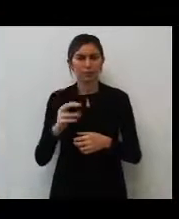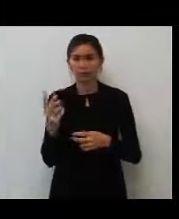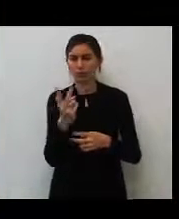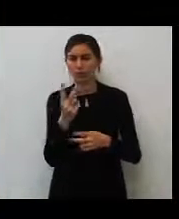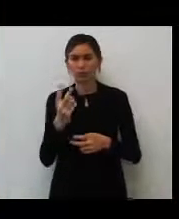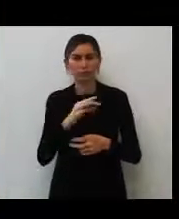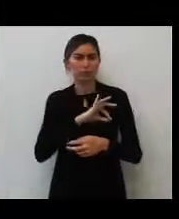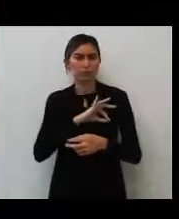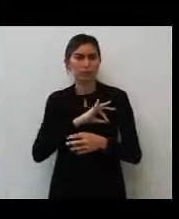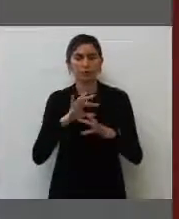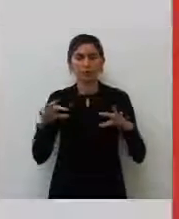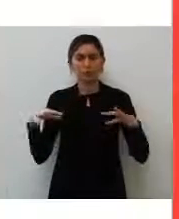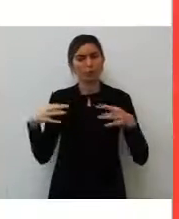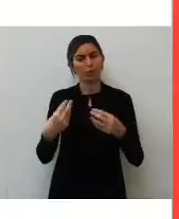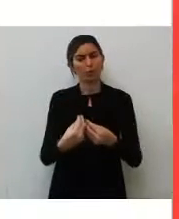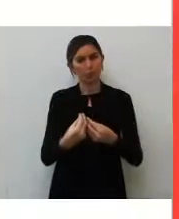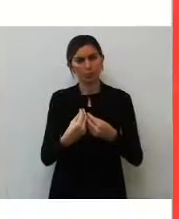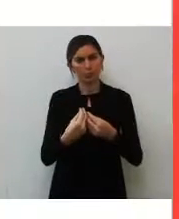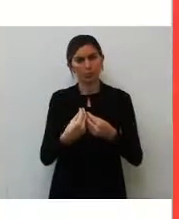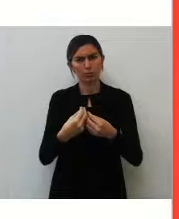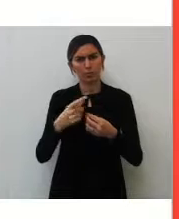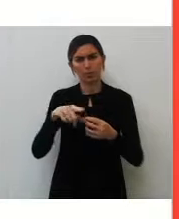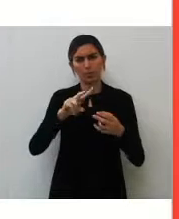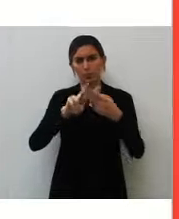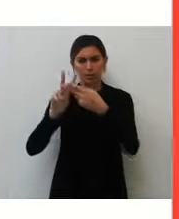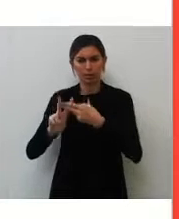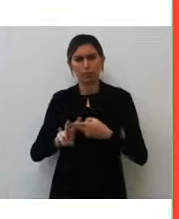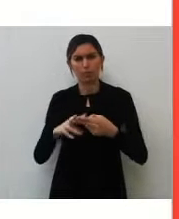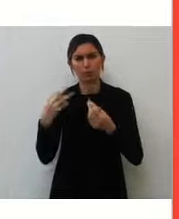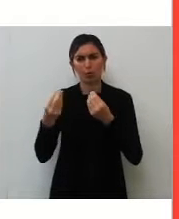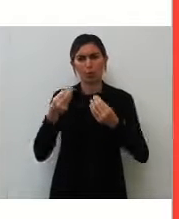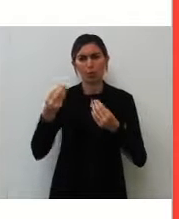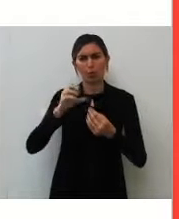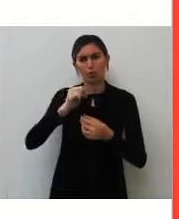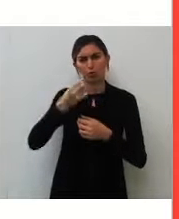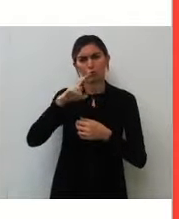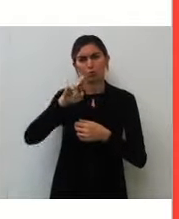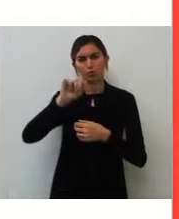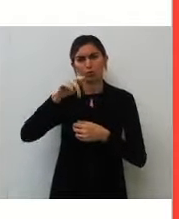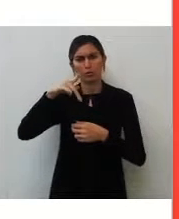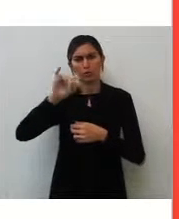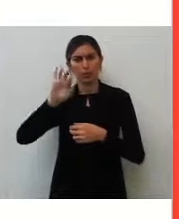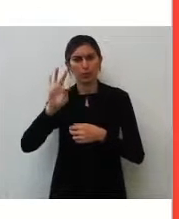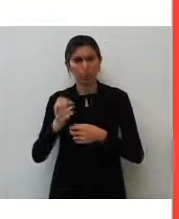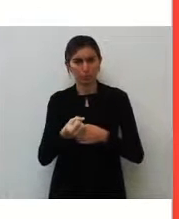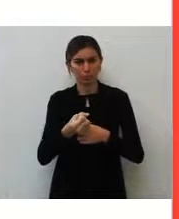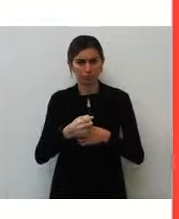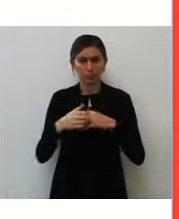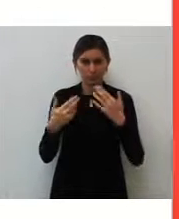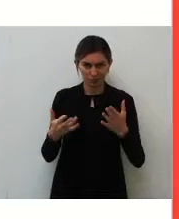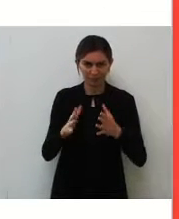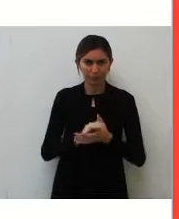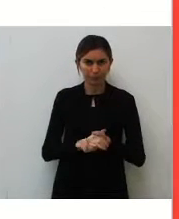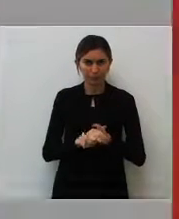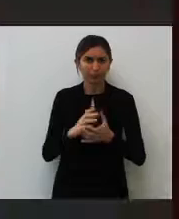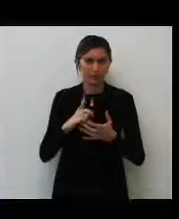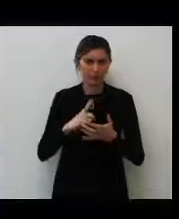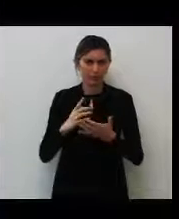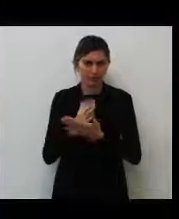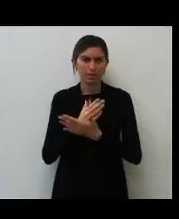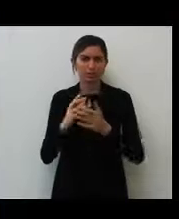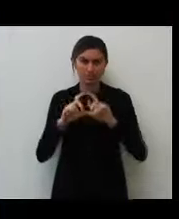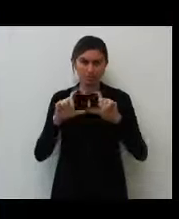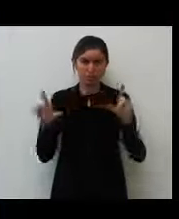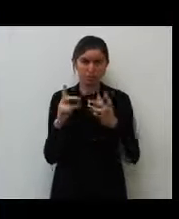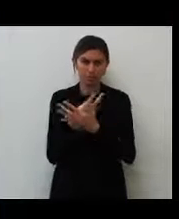policiais todos foram presos como suspeitos e aí pessoal tem algum erro